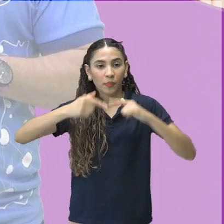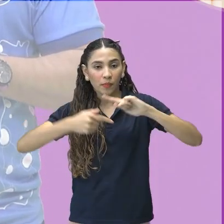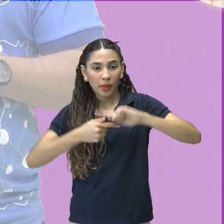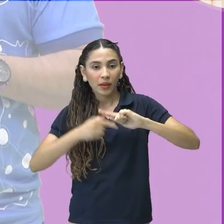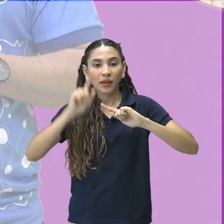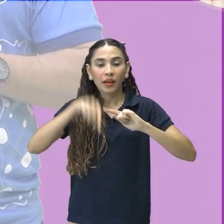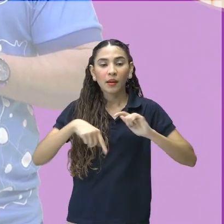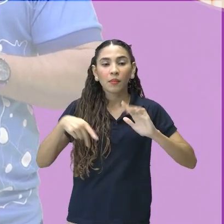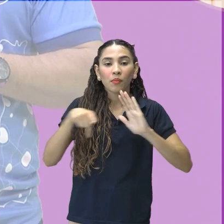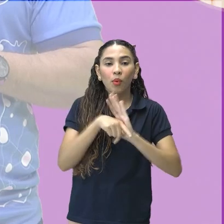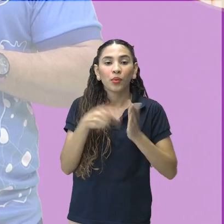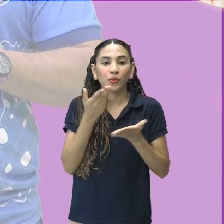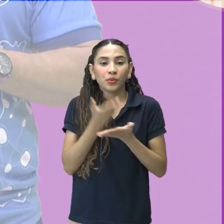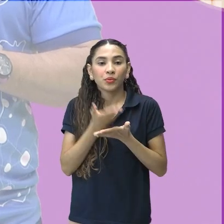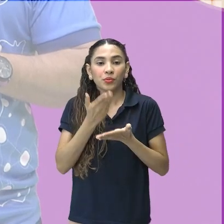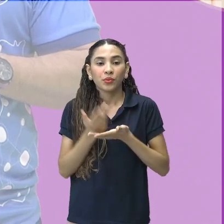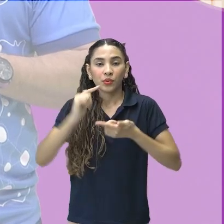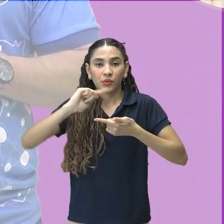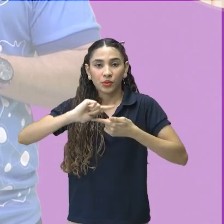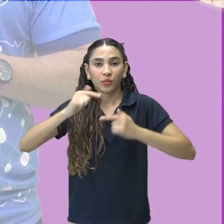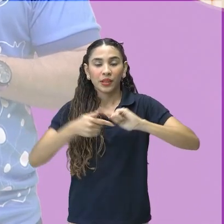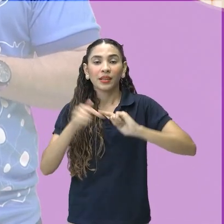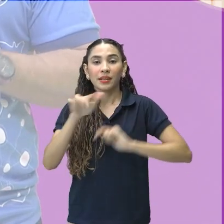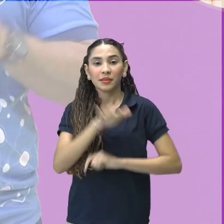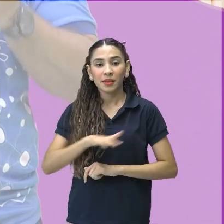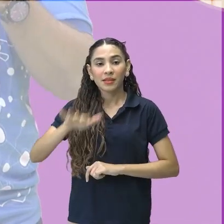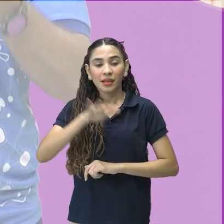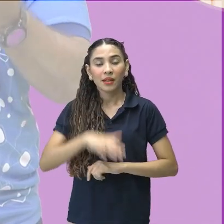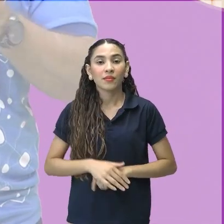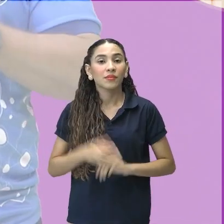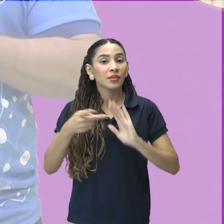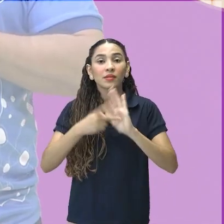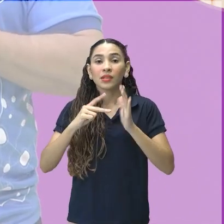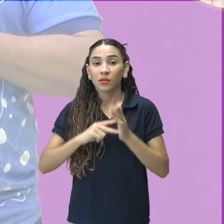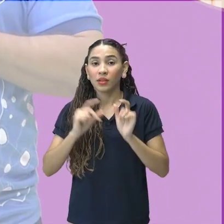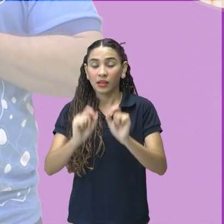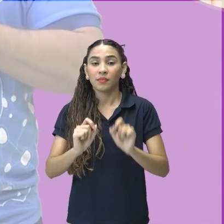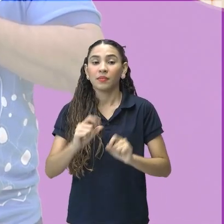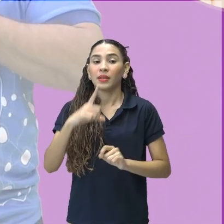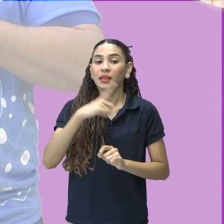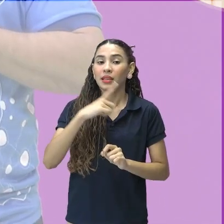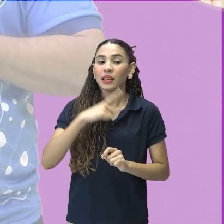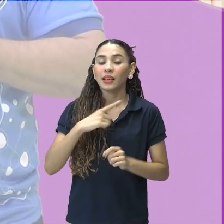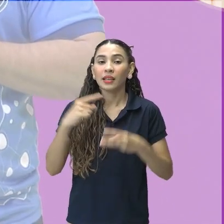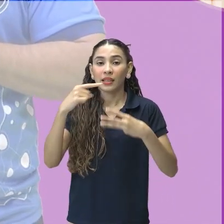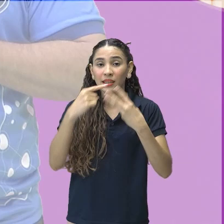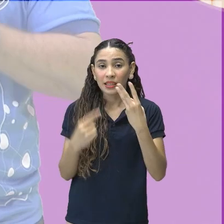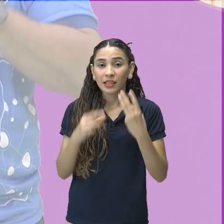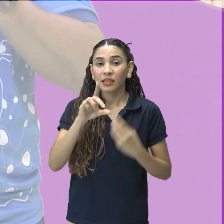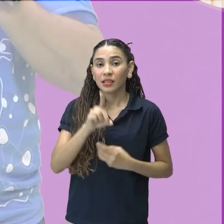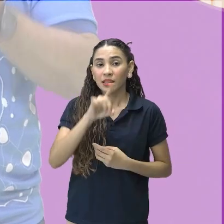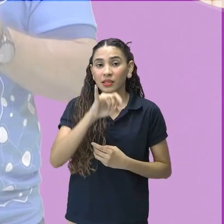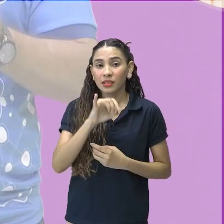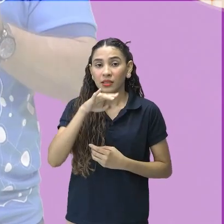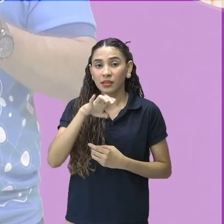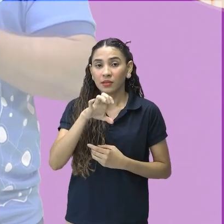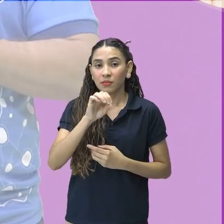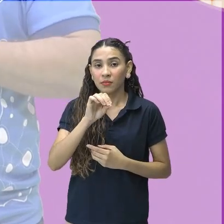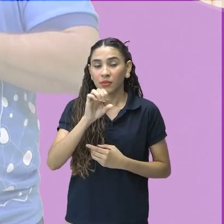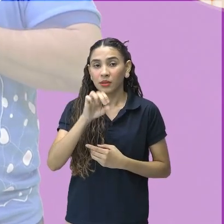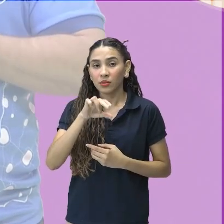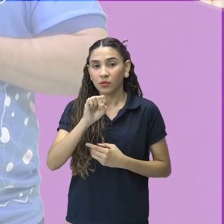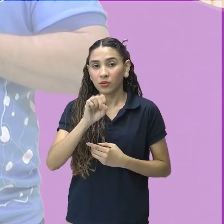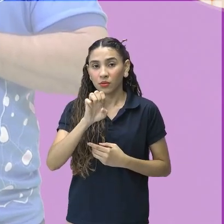faz parte dos estudos de geometria espacial, ou seja, ele possui 3 dimensões, não esqueçam